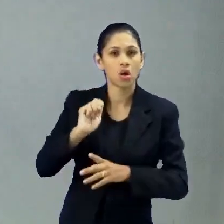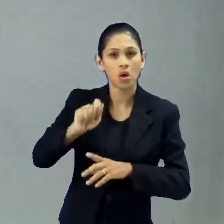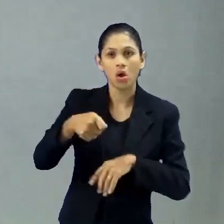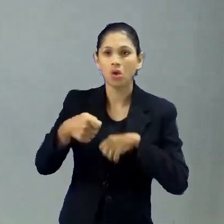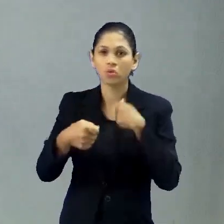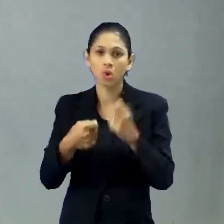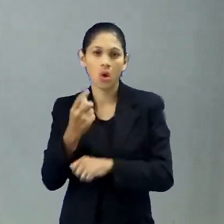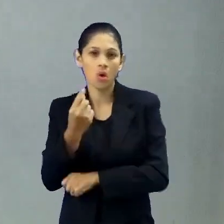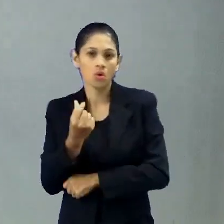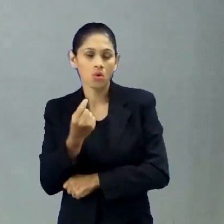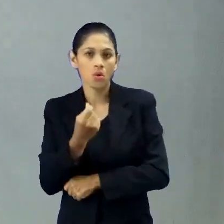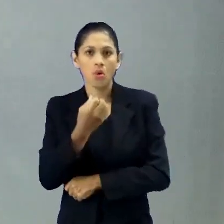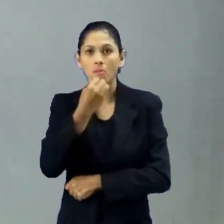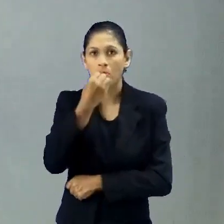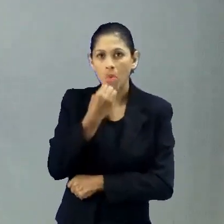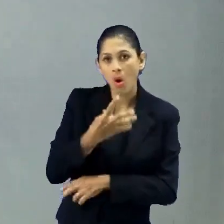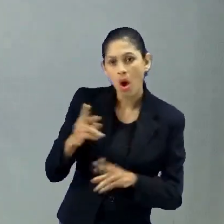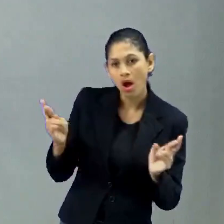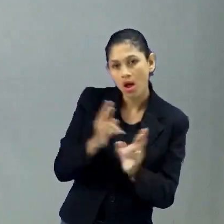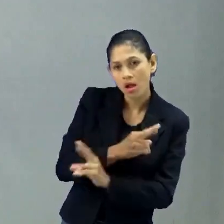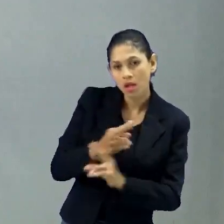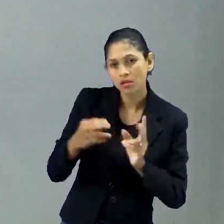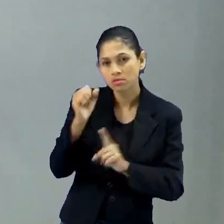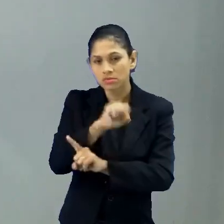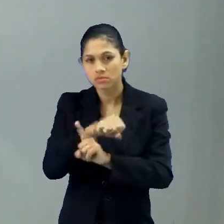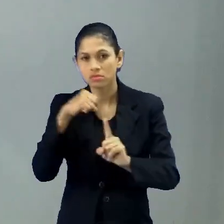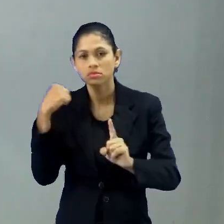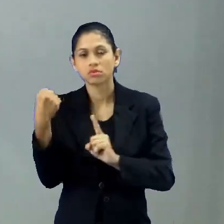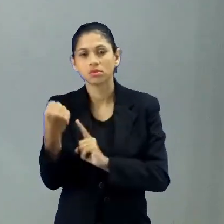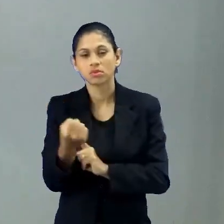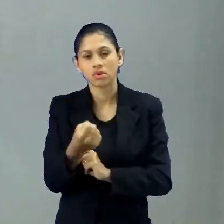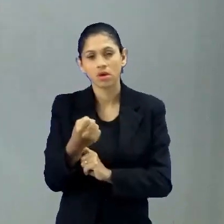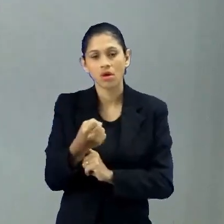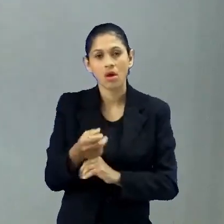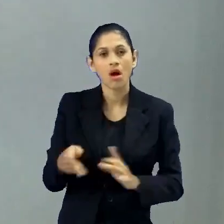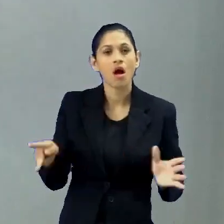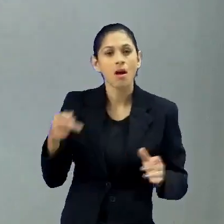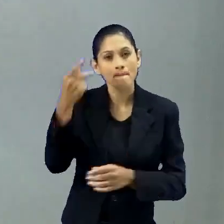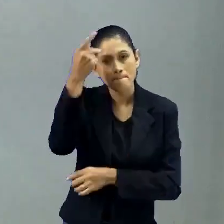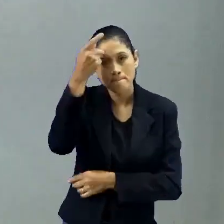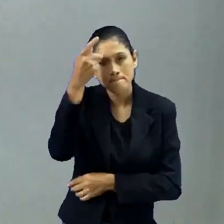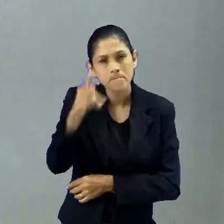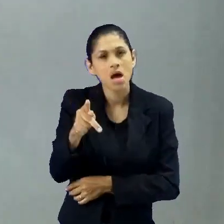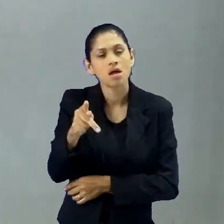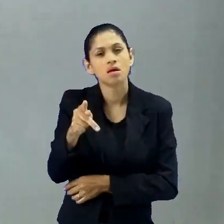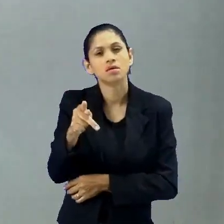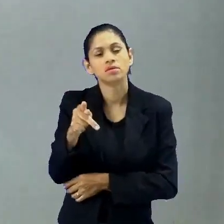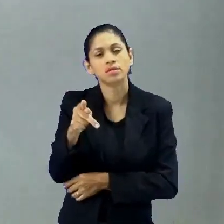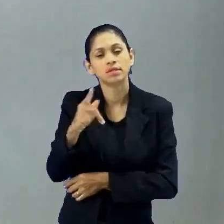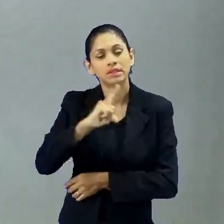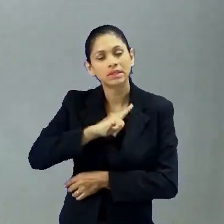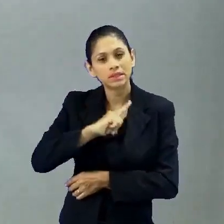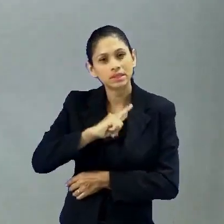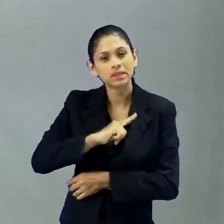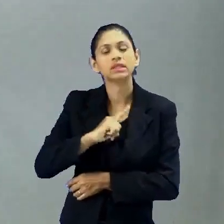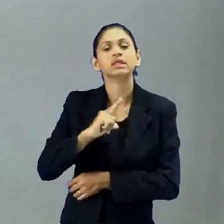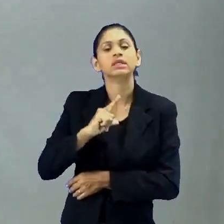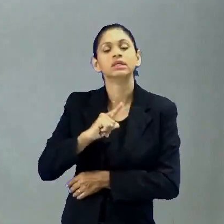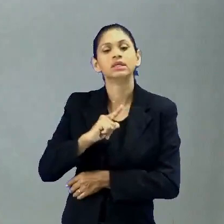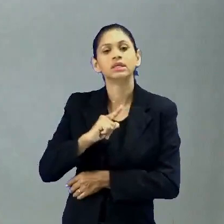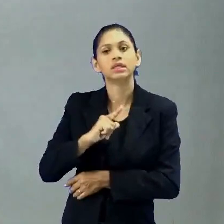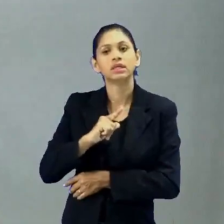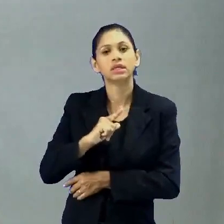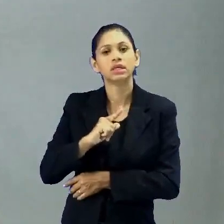das boas relações sociais que conseguem estabelecer para ter vantagens,